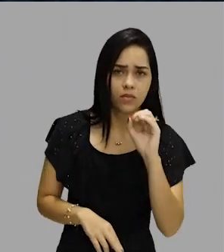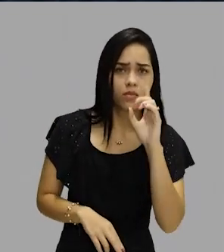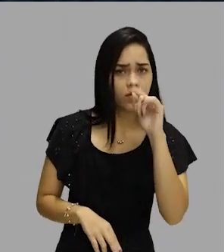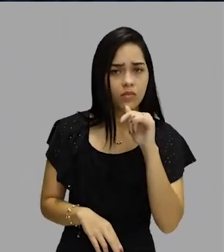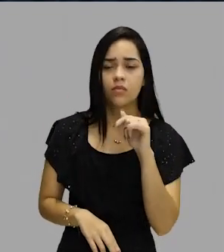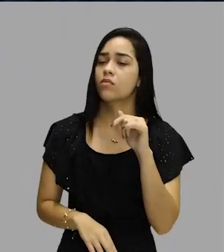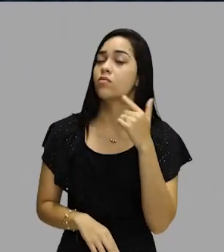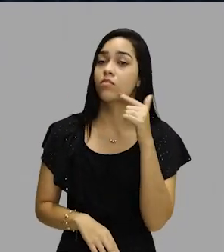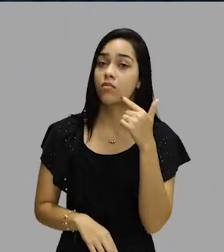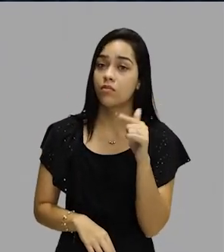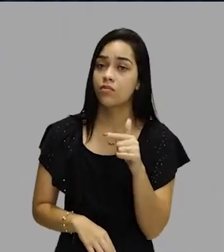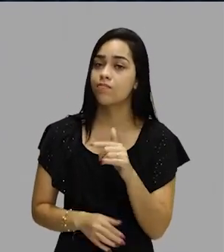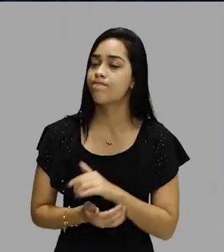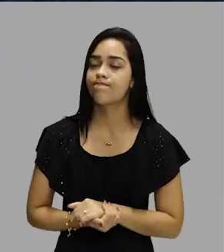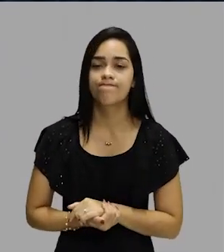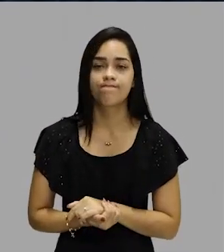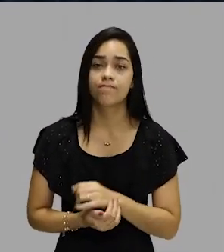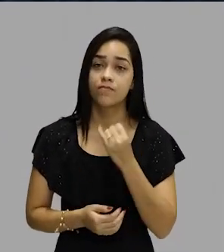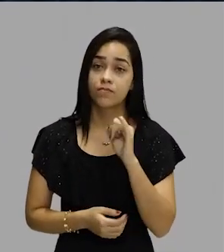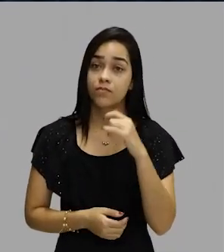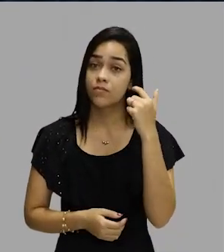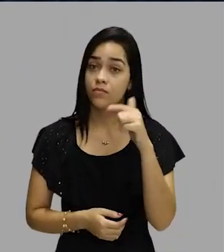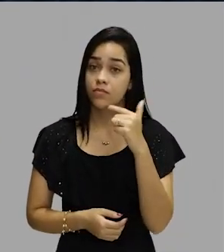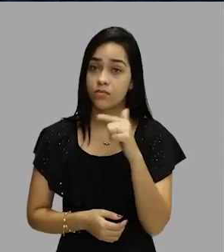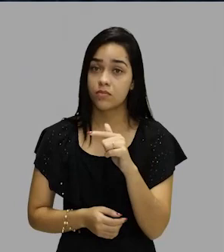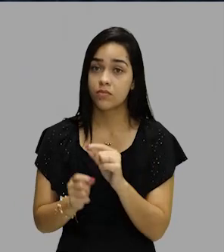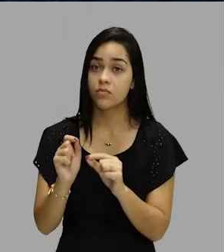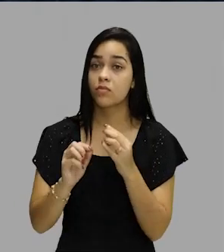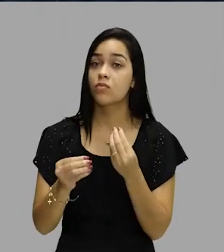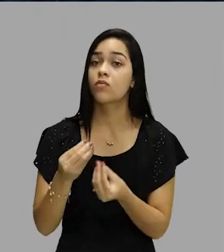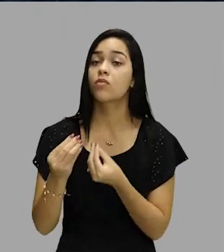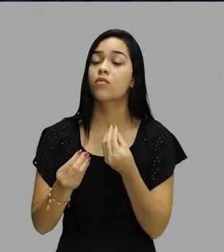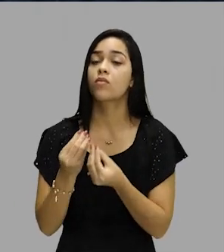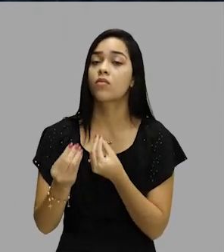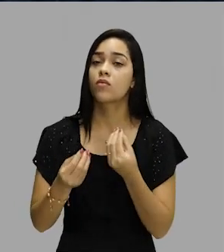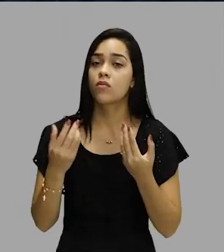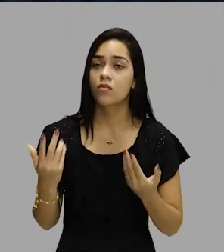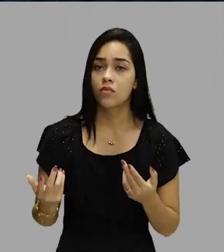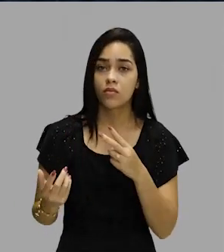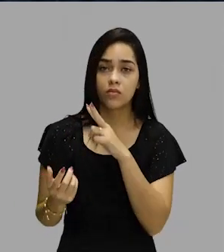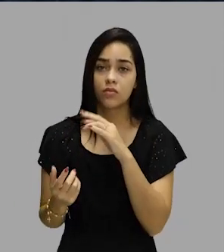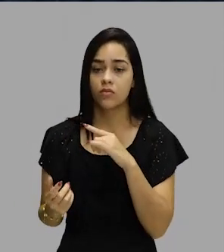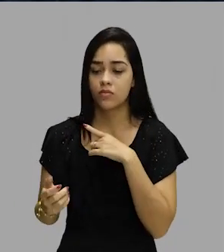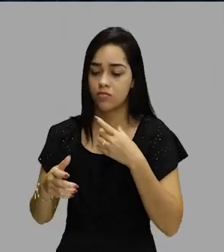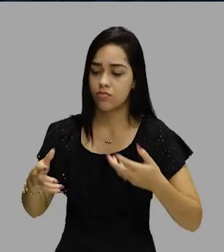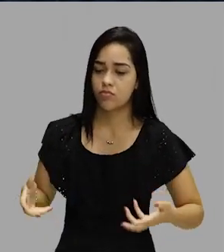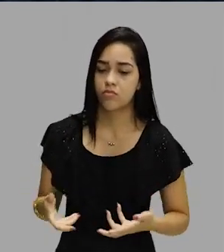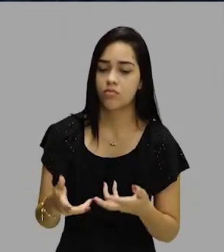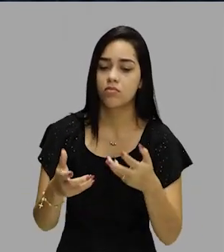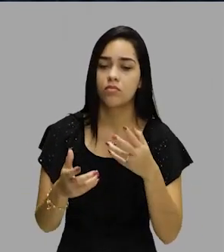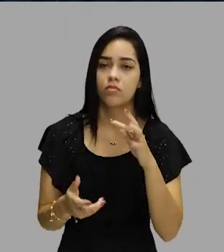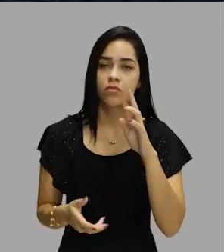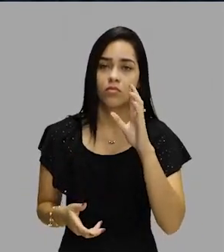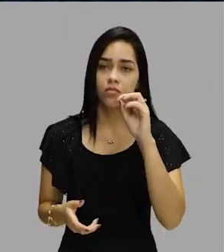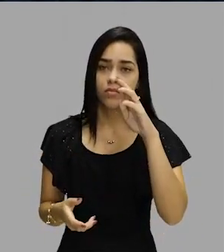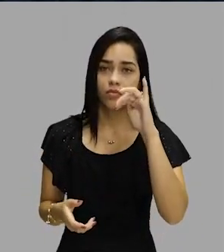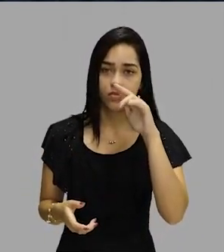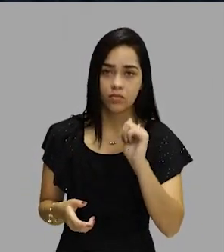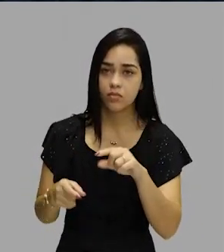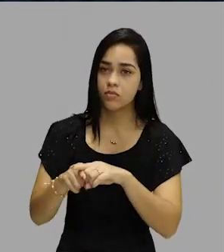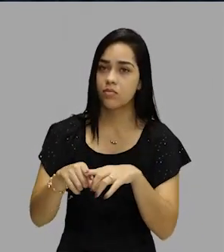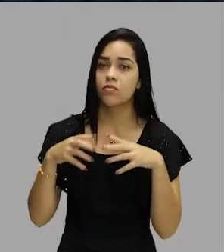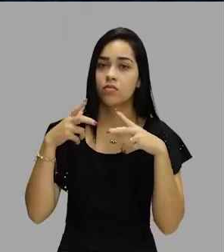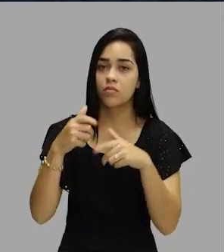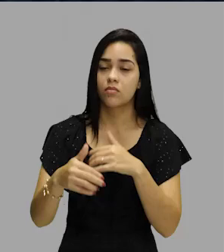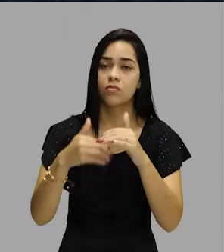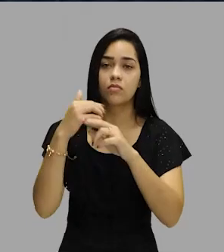cálcio, ela não funciona. Se ela não funcionar, ó, a protrombina não vai formar a trombina e o resto da